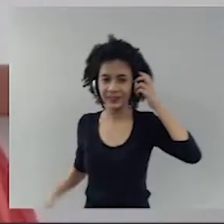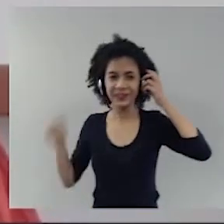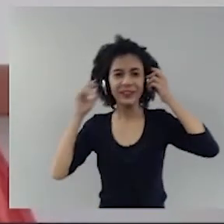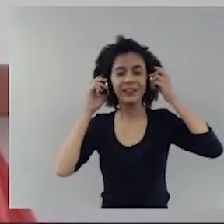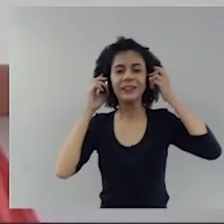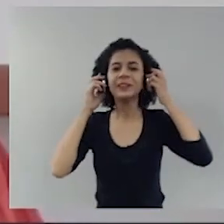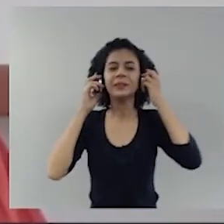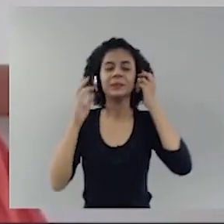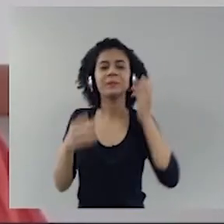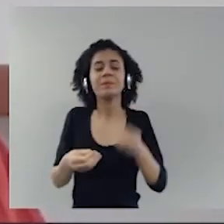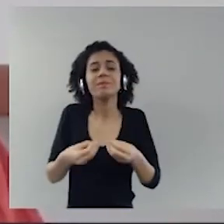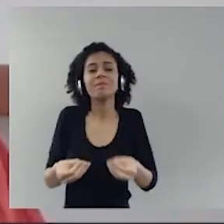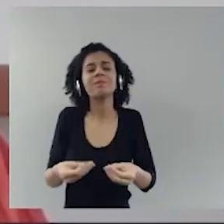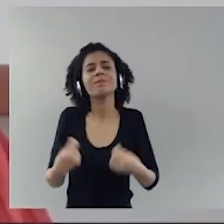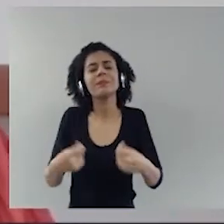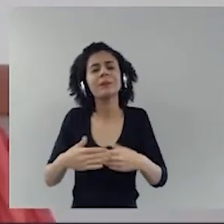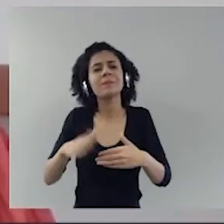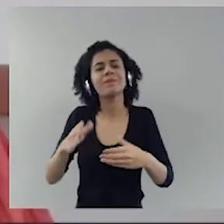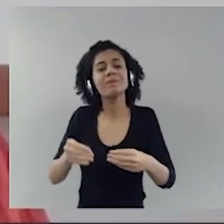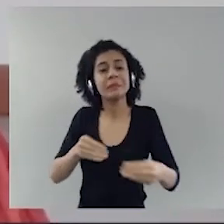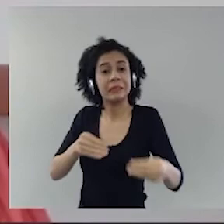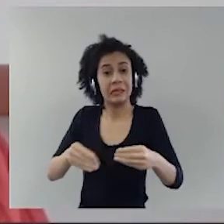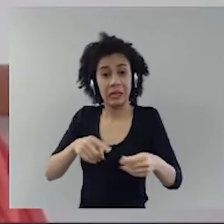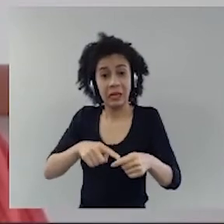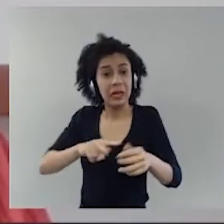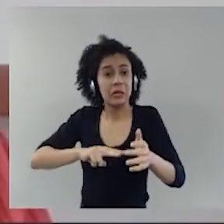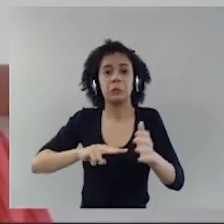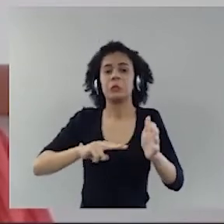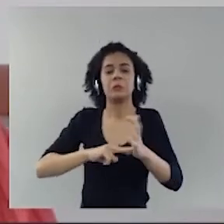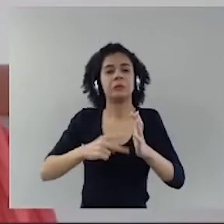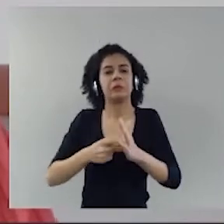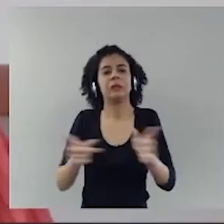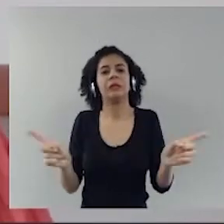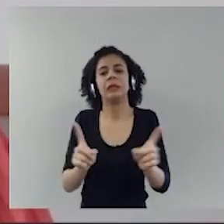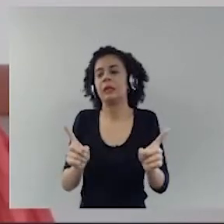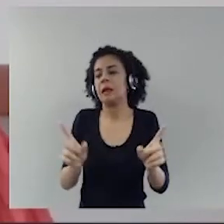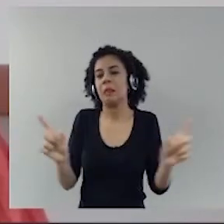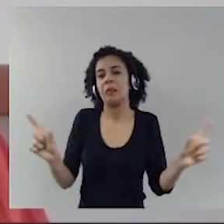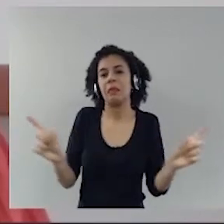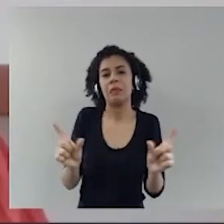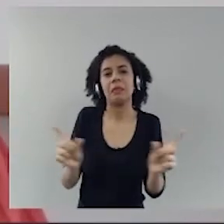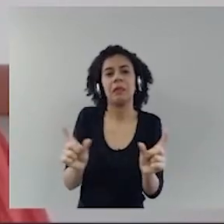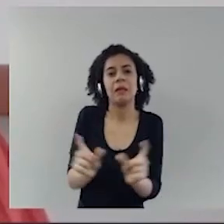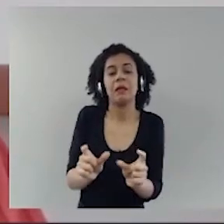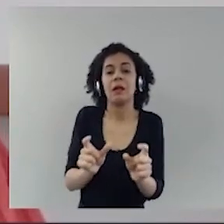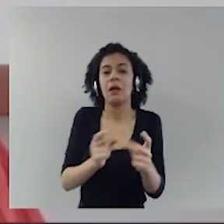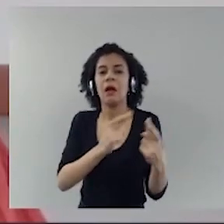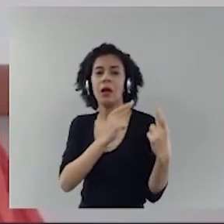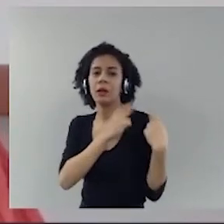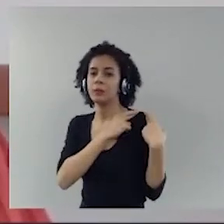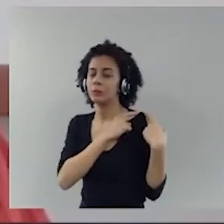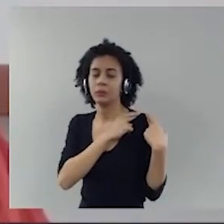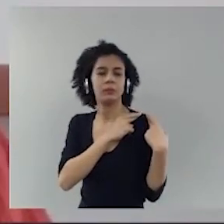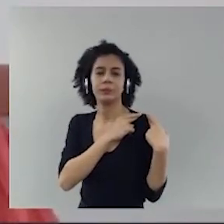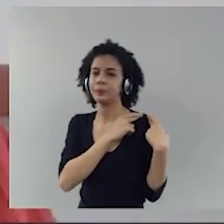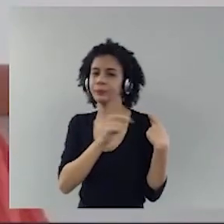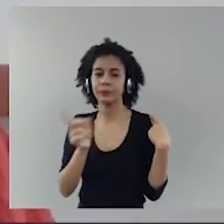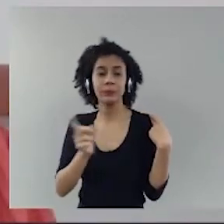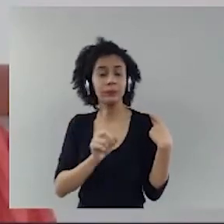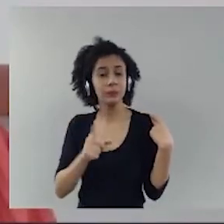mais flexibilidade não é sinônimo não significa diminuir a responsabilização